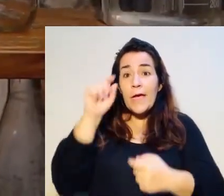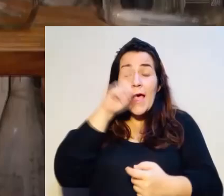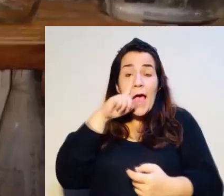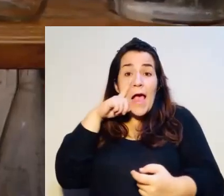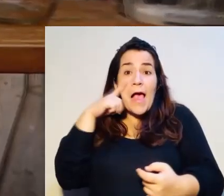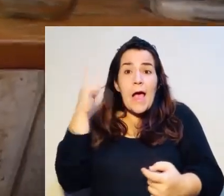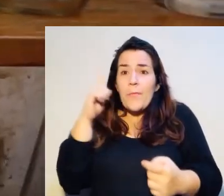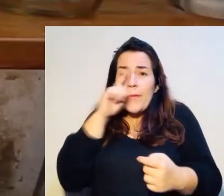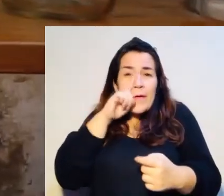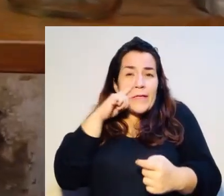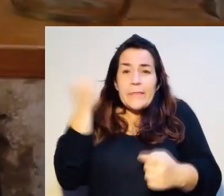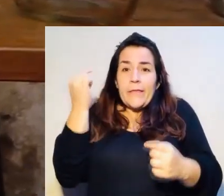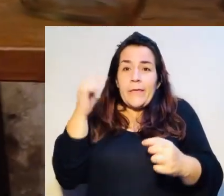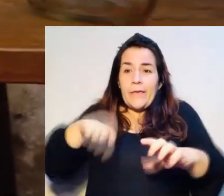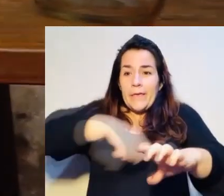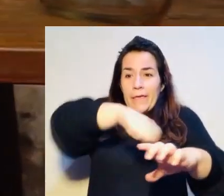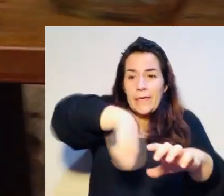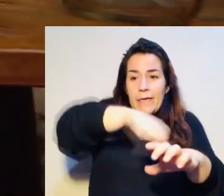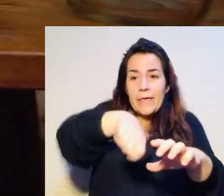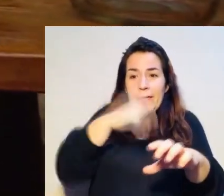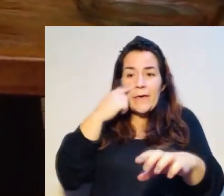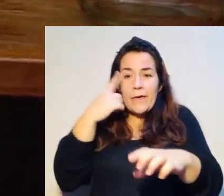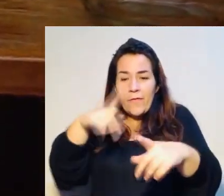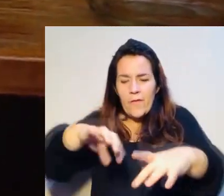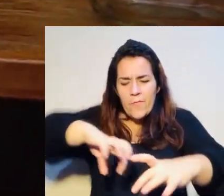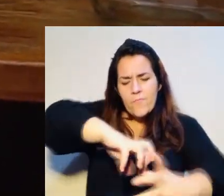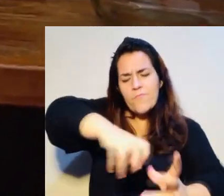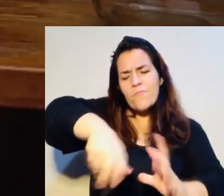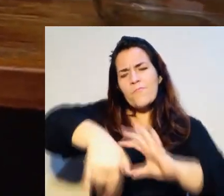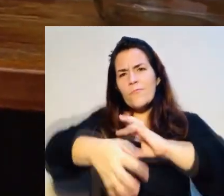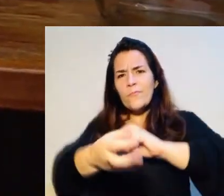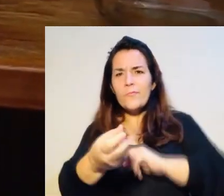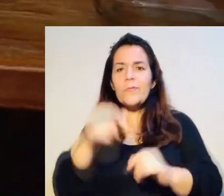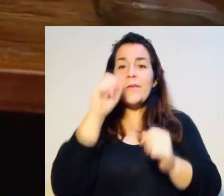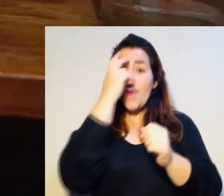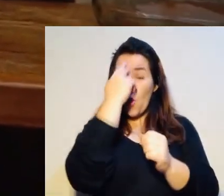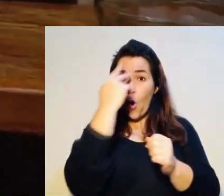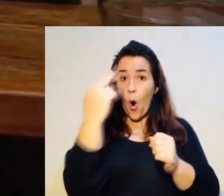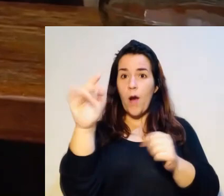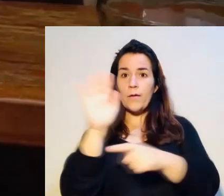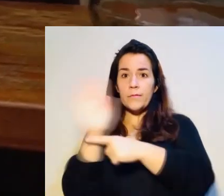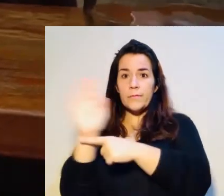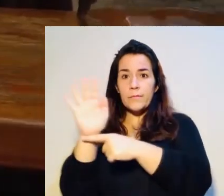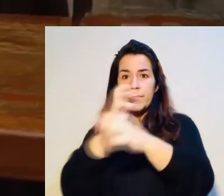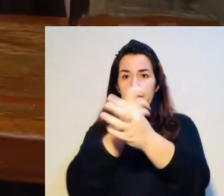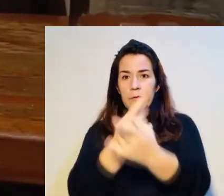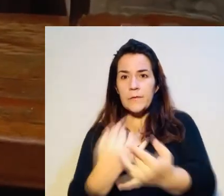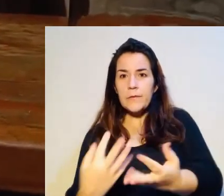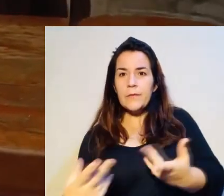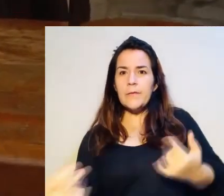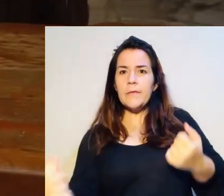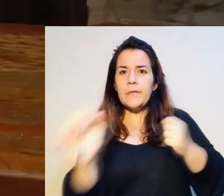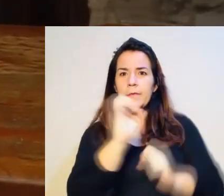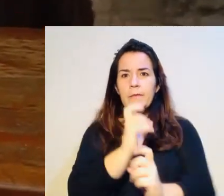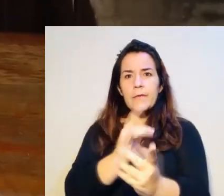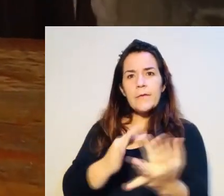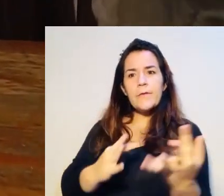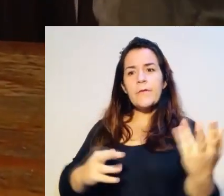deixar amarelinho, amarelinho. E assim ia ganhando esse tom.